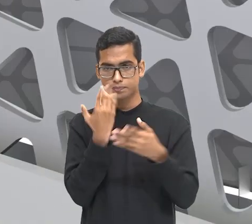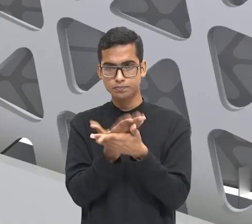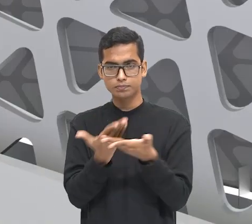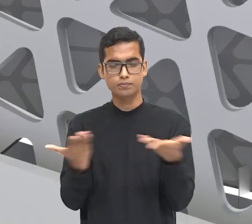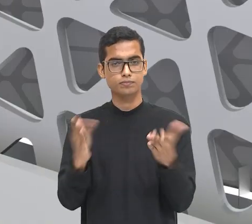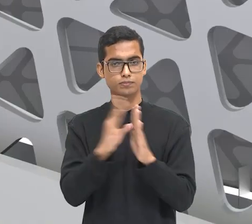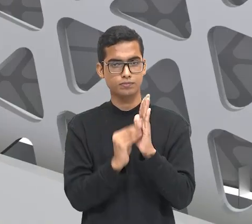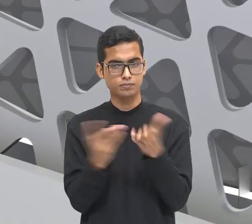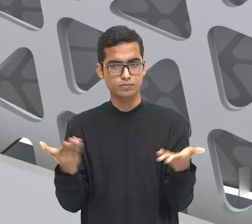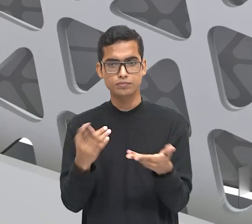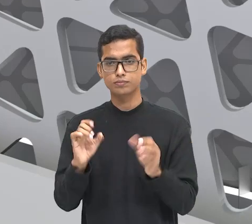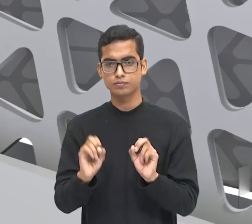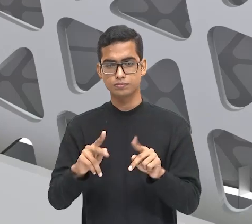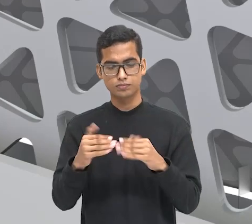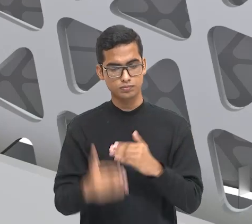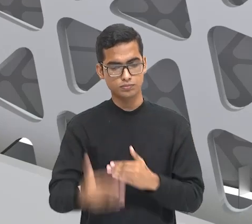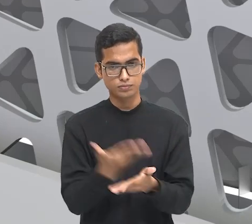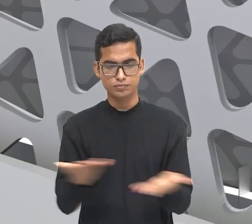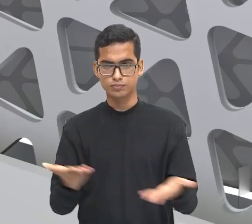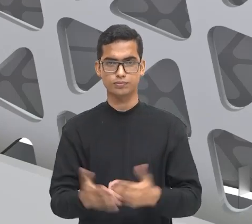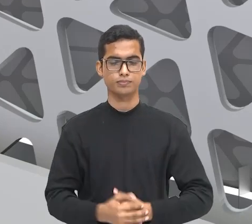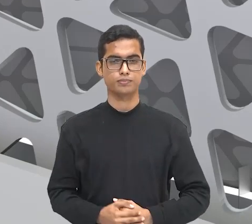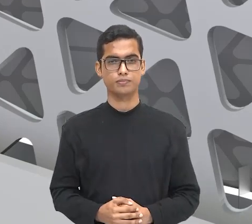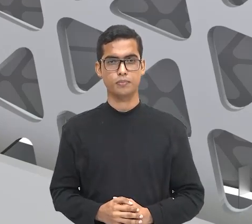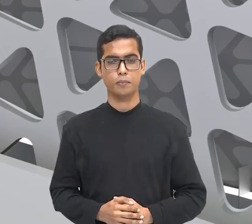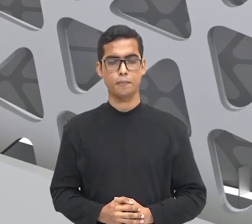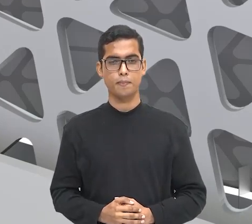é o conteúdo da nossa aula de hoje, que está começando agora.